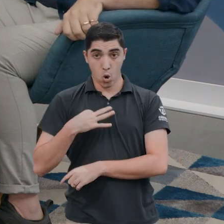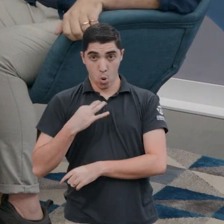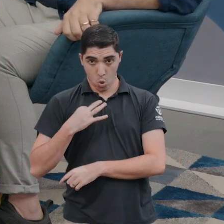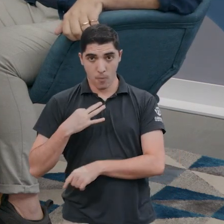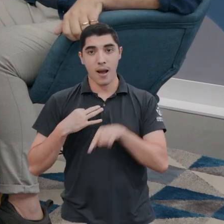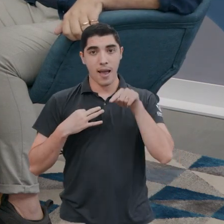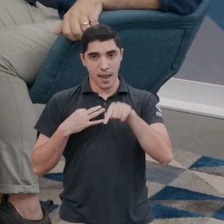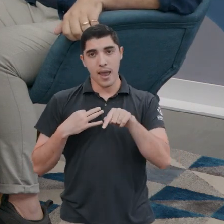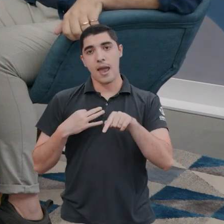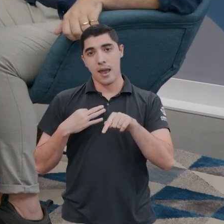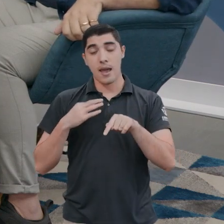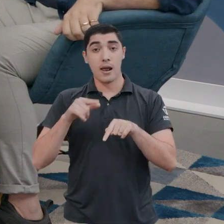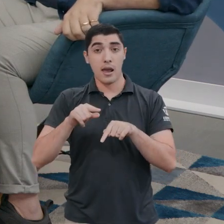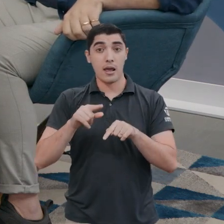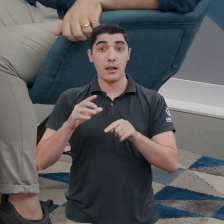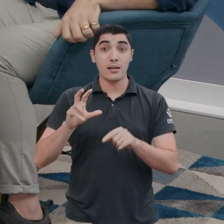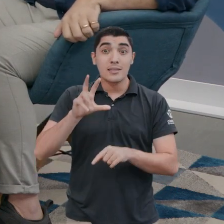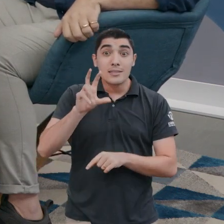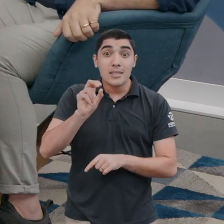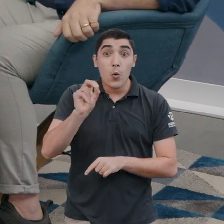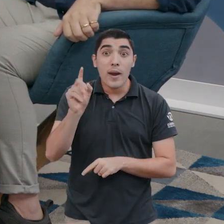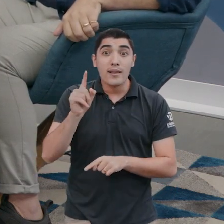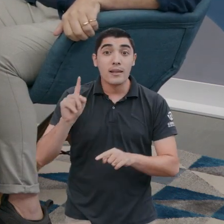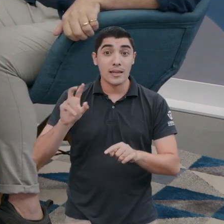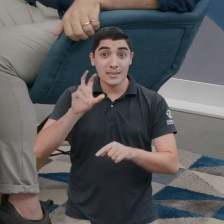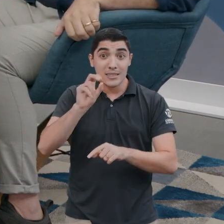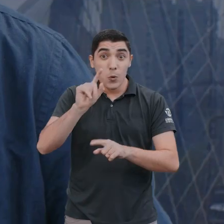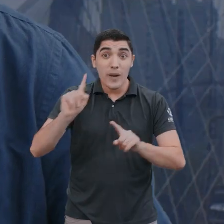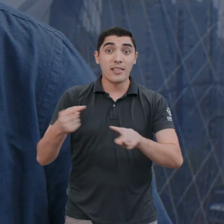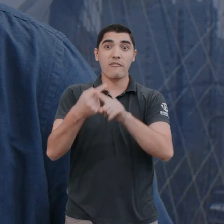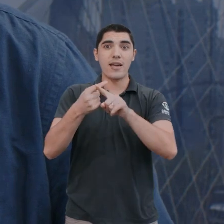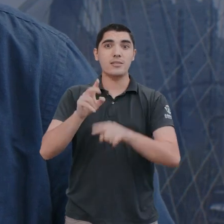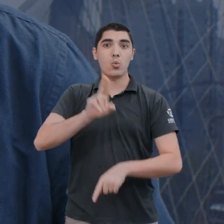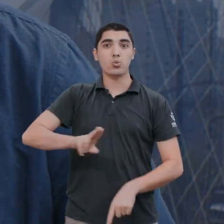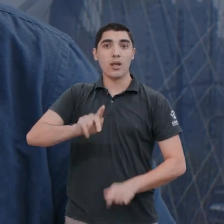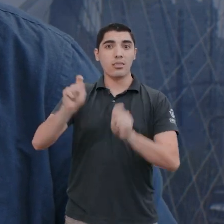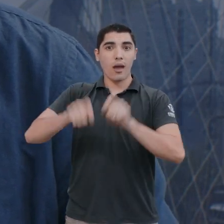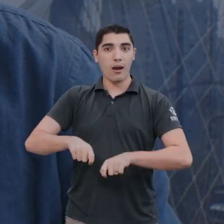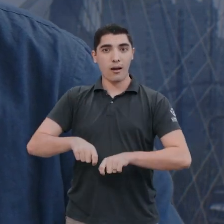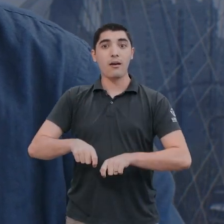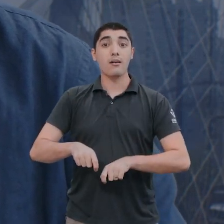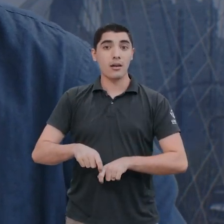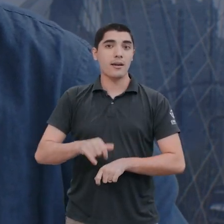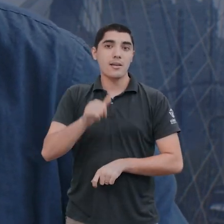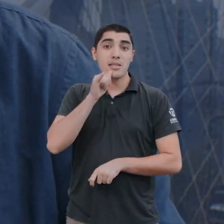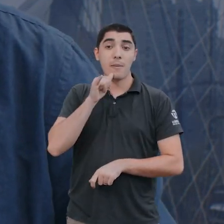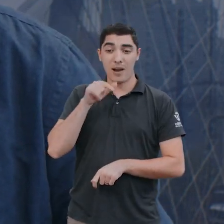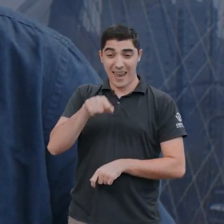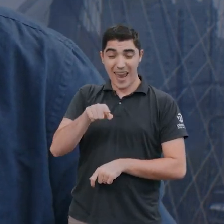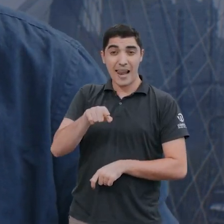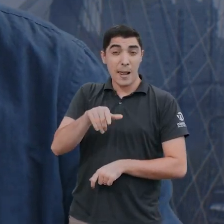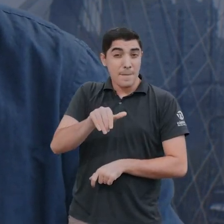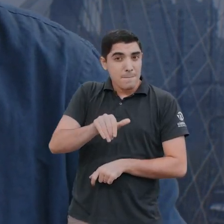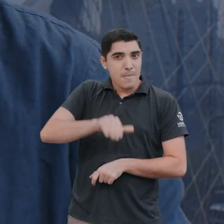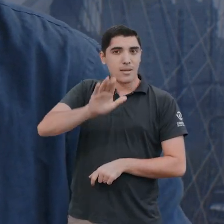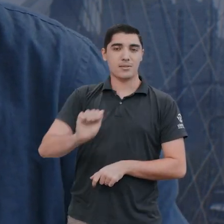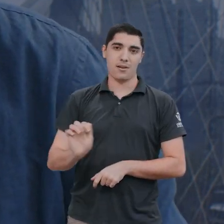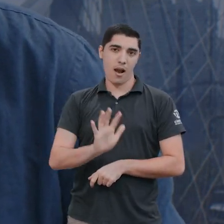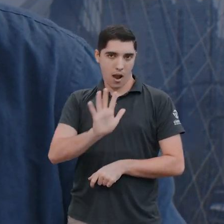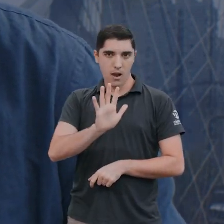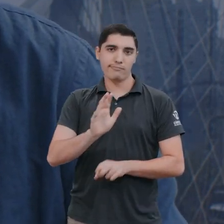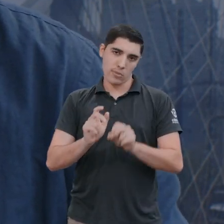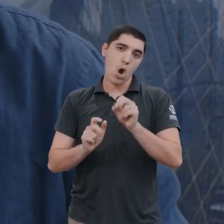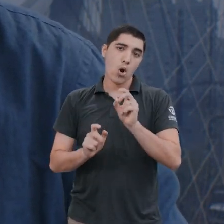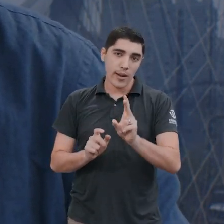slow fashion que a média de uso é 50 vezes. Então, mesmo que seja 10 vezes mais caro do que a roupa do